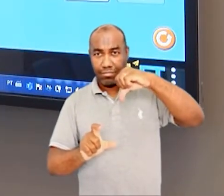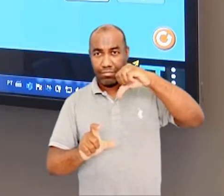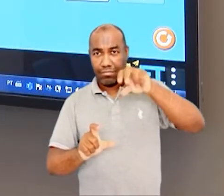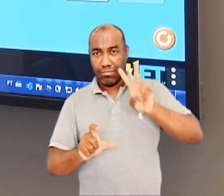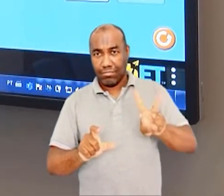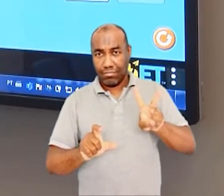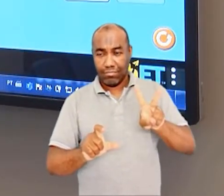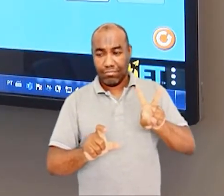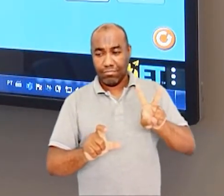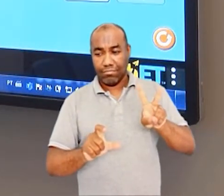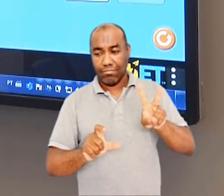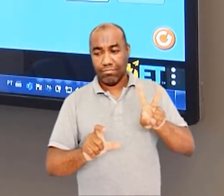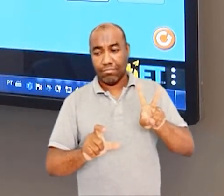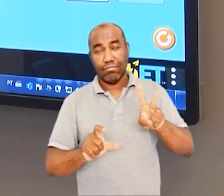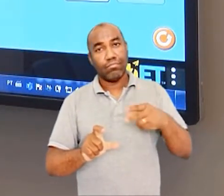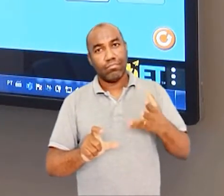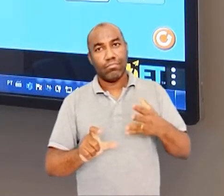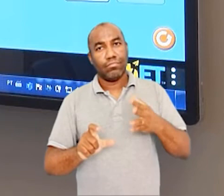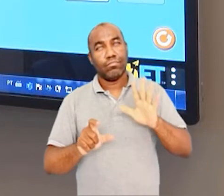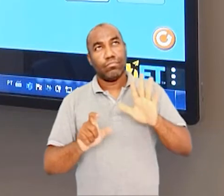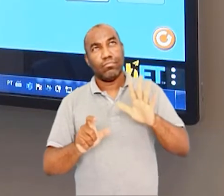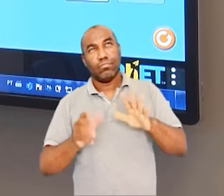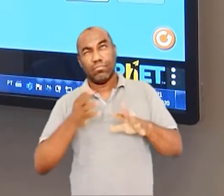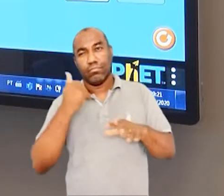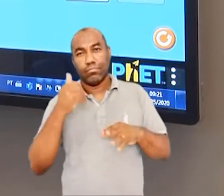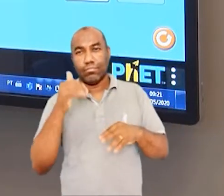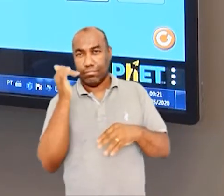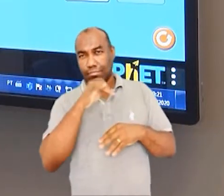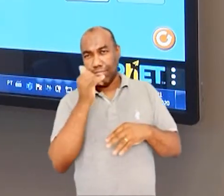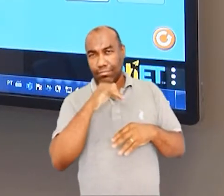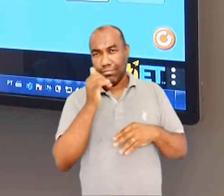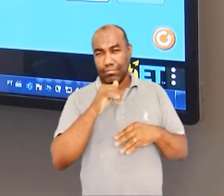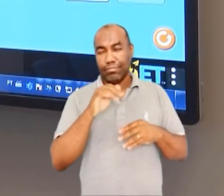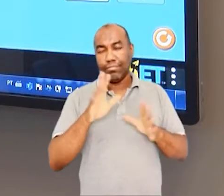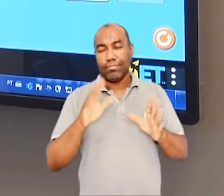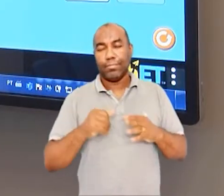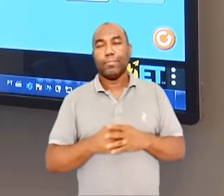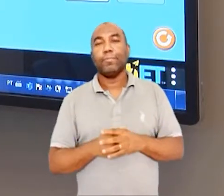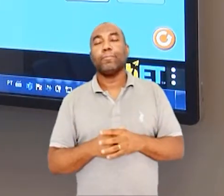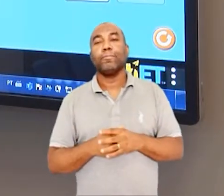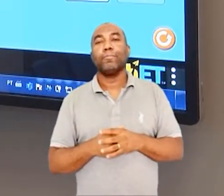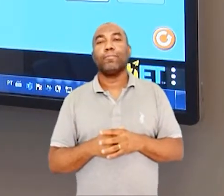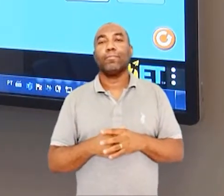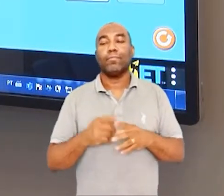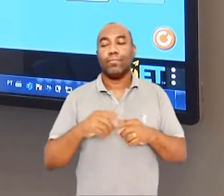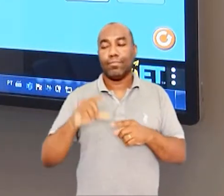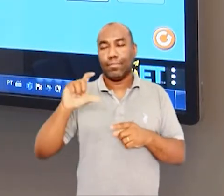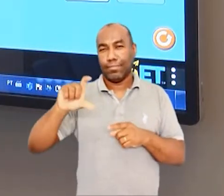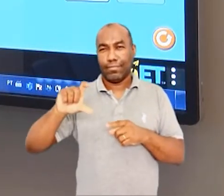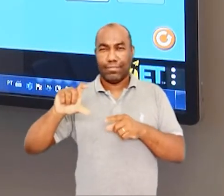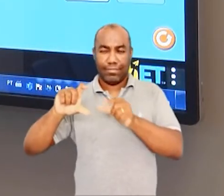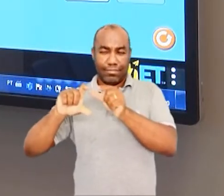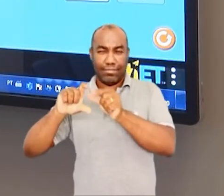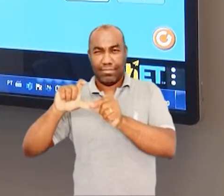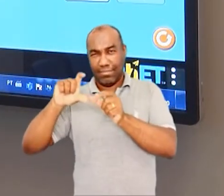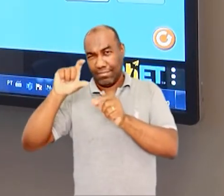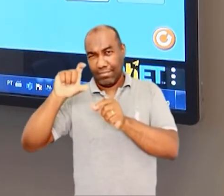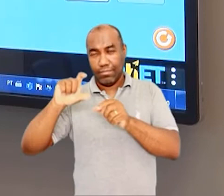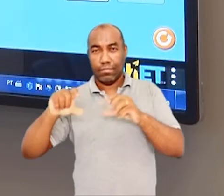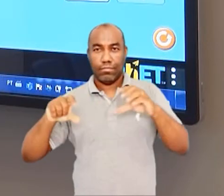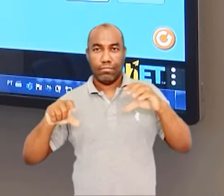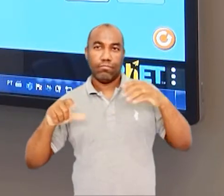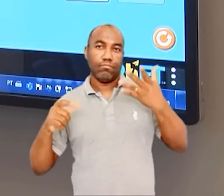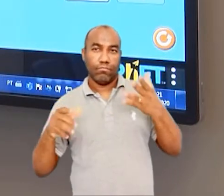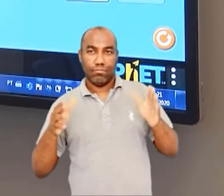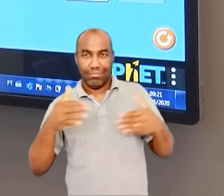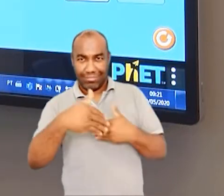volts, ou uma bateria mais precisamente, né? Bateria, porque as pilhas geralmente é 1,5 volts, bateria